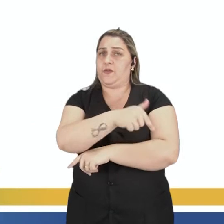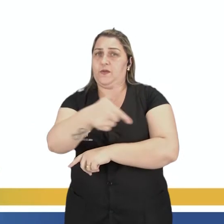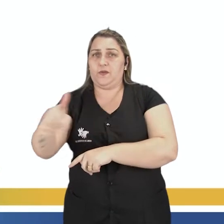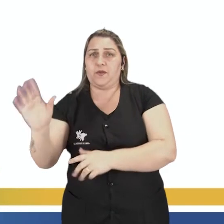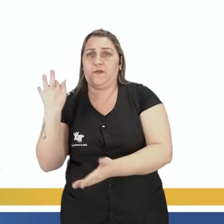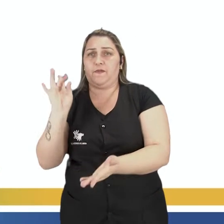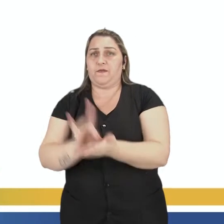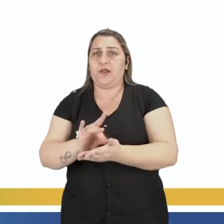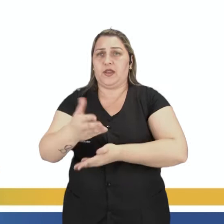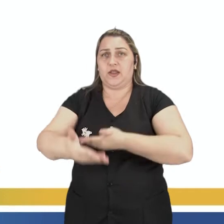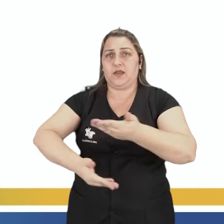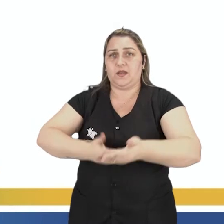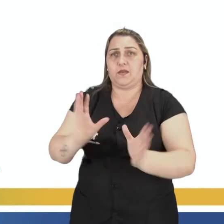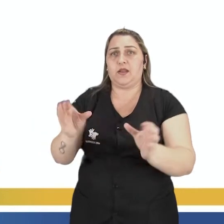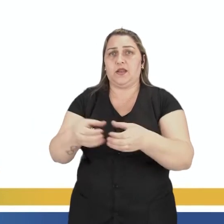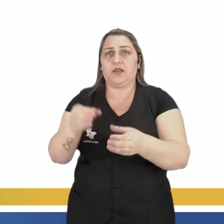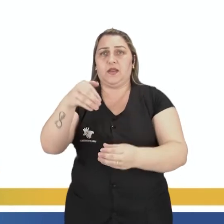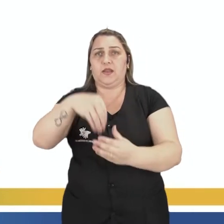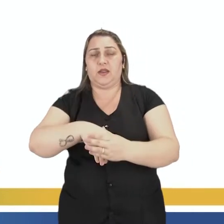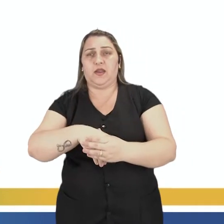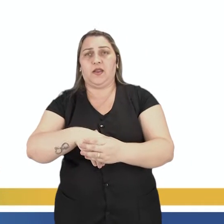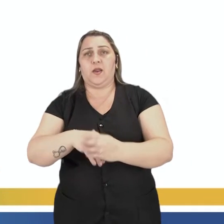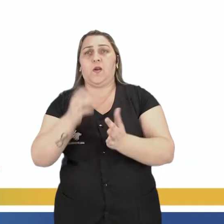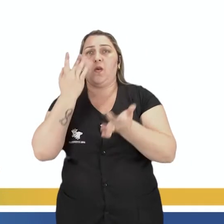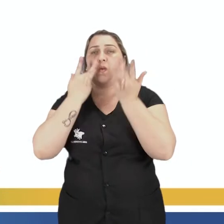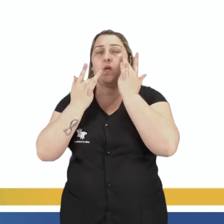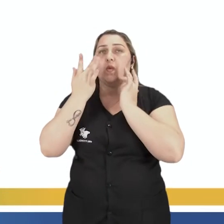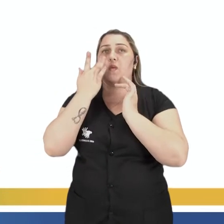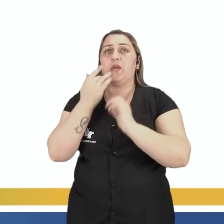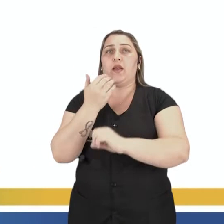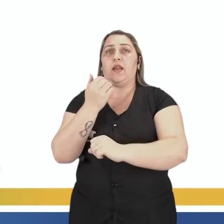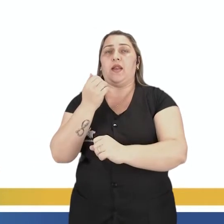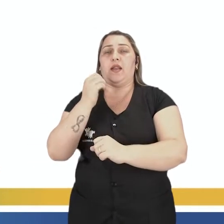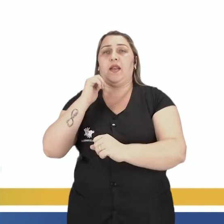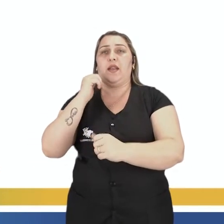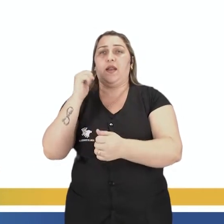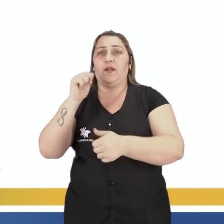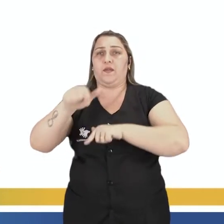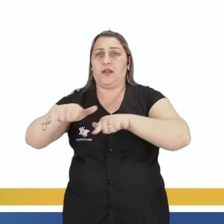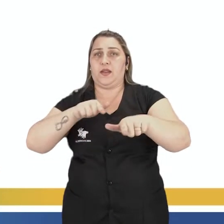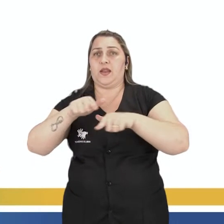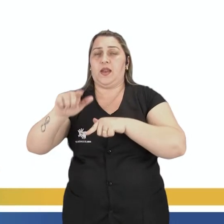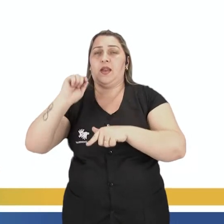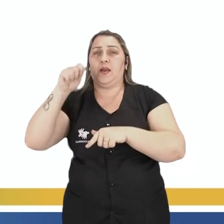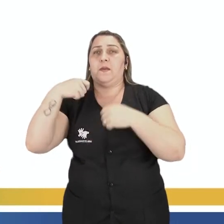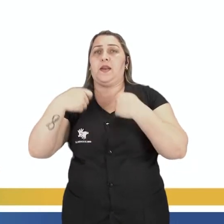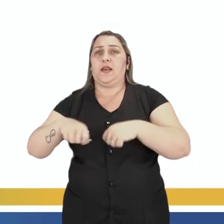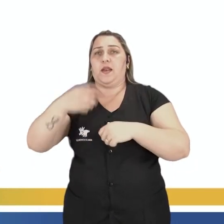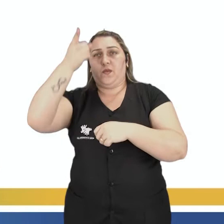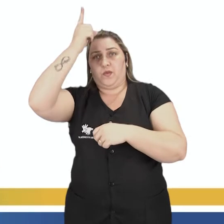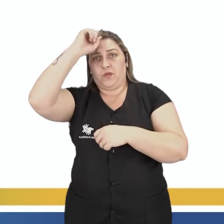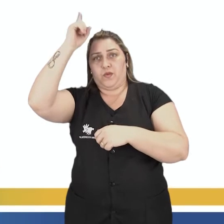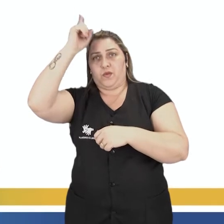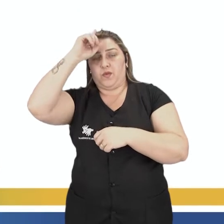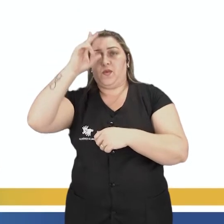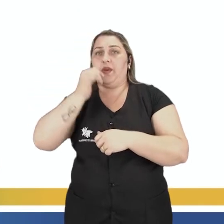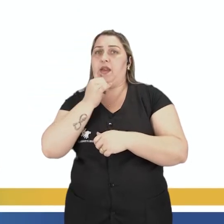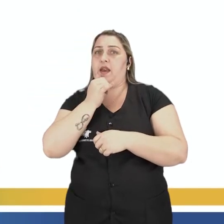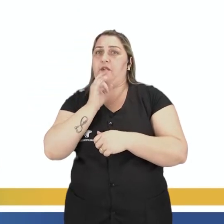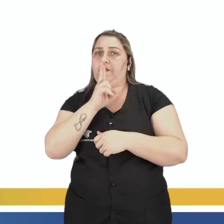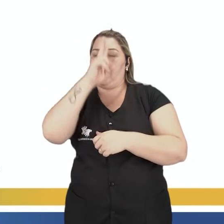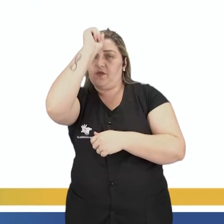um verdadeiro relacionamento no grupo. O teatro é uma atividade artística que exige o talento e a energia de